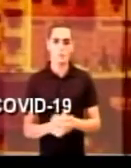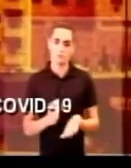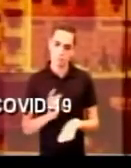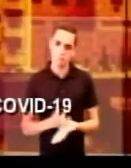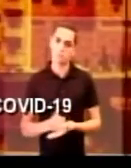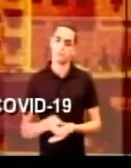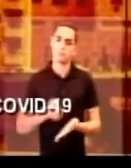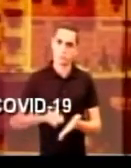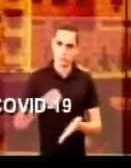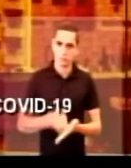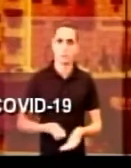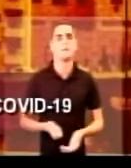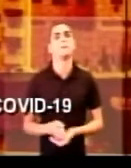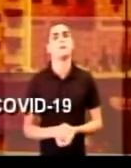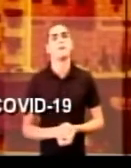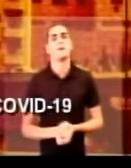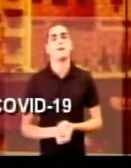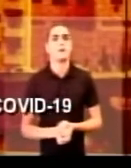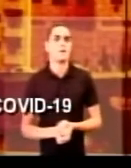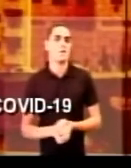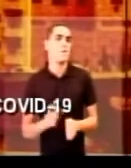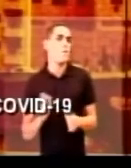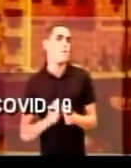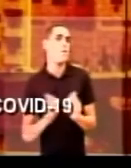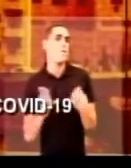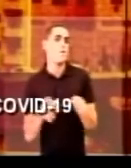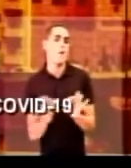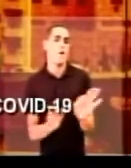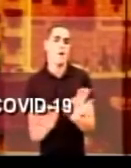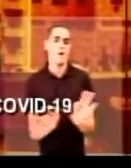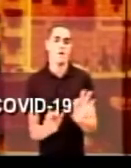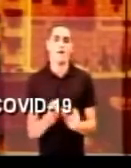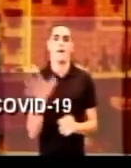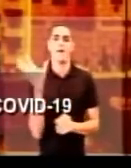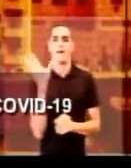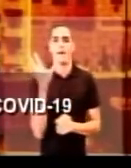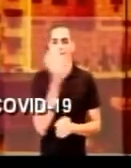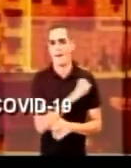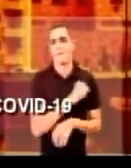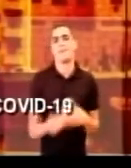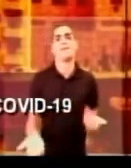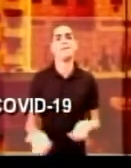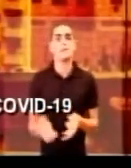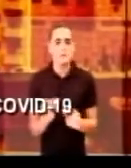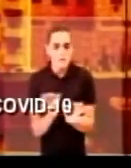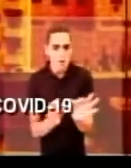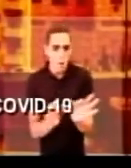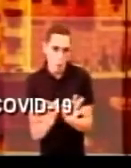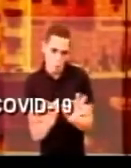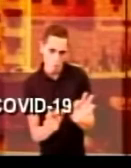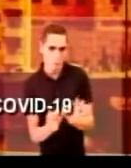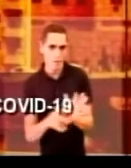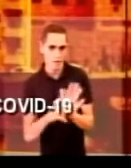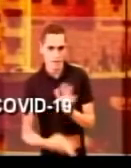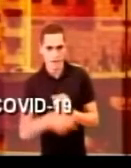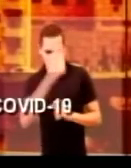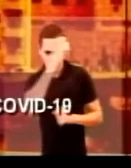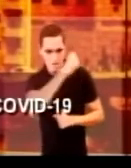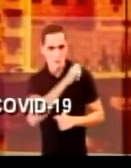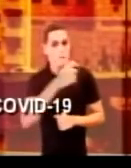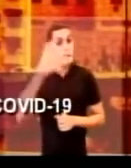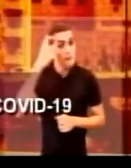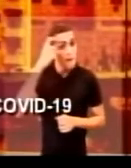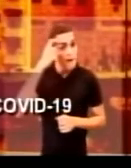consistente e que não foi elaborado às pressas, está sendo pensado há muito